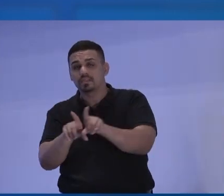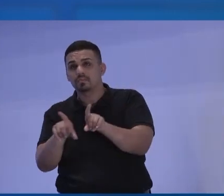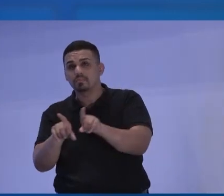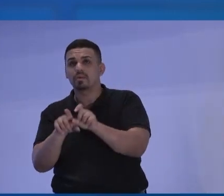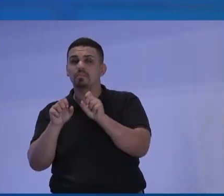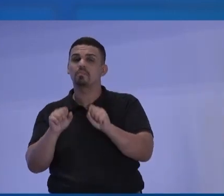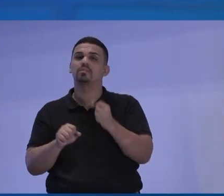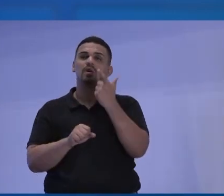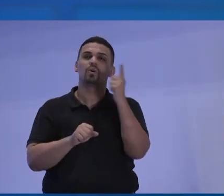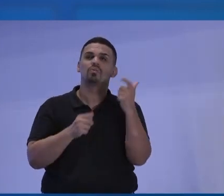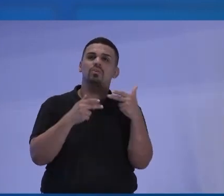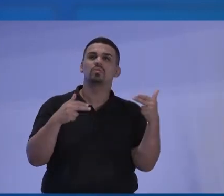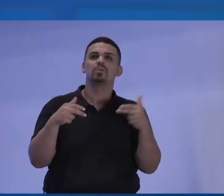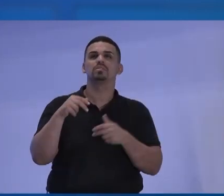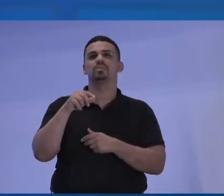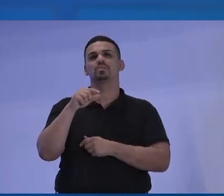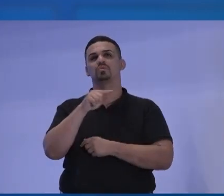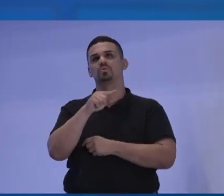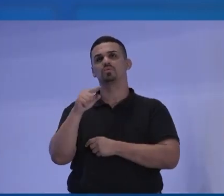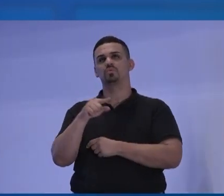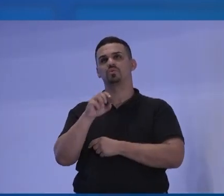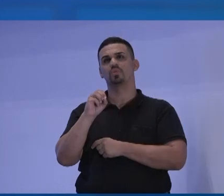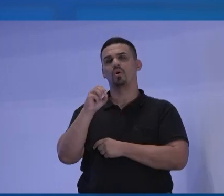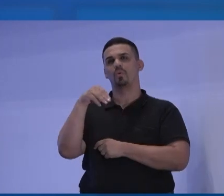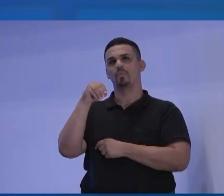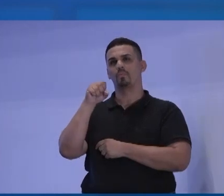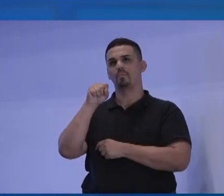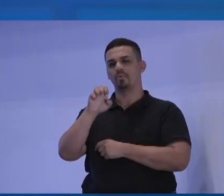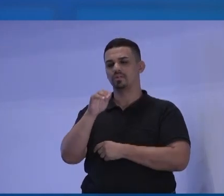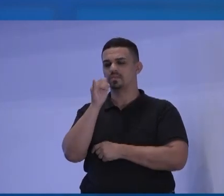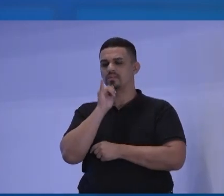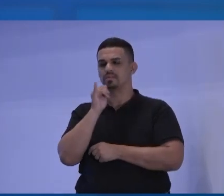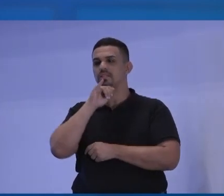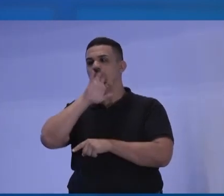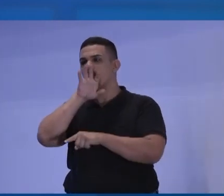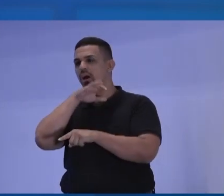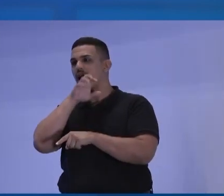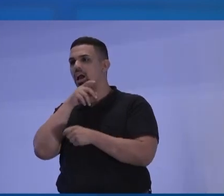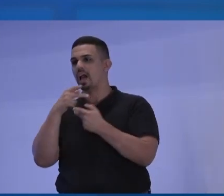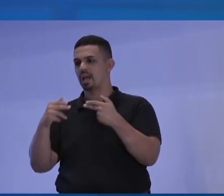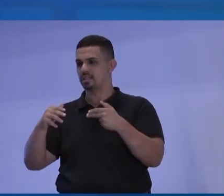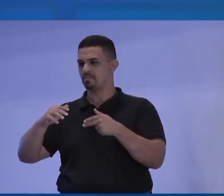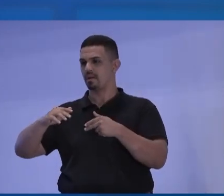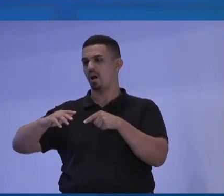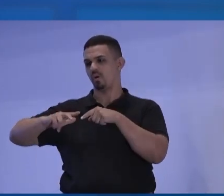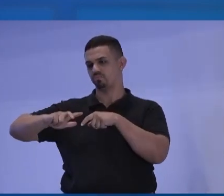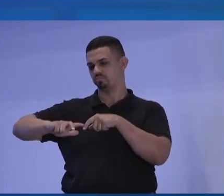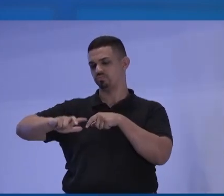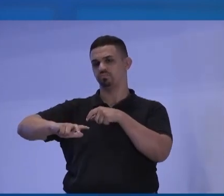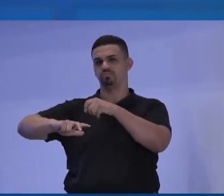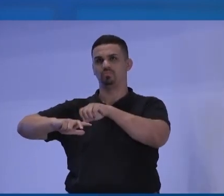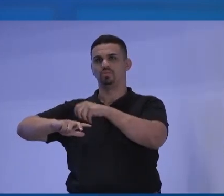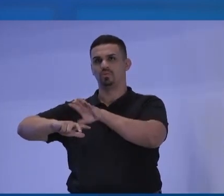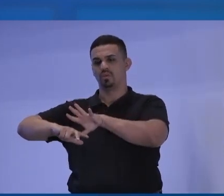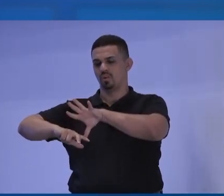que quer dizer isso? Que animais podem contaminar o homem. Então, já foram